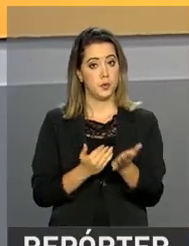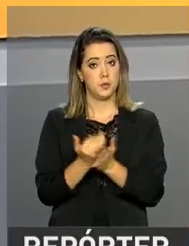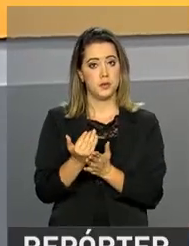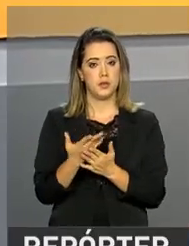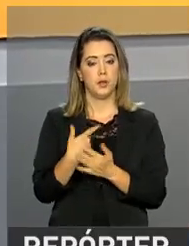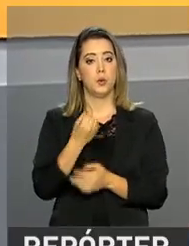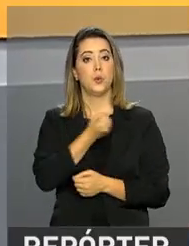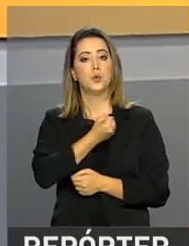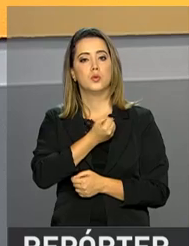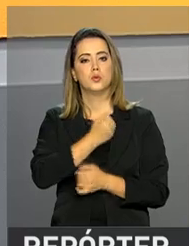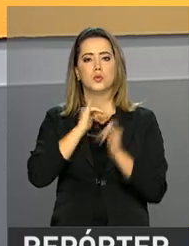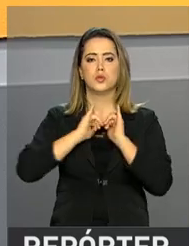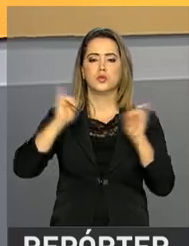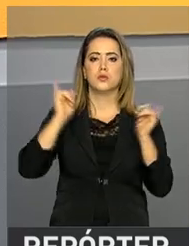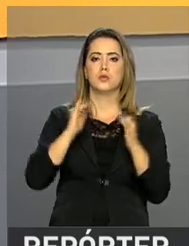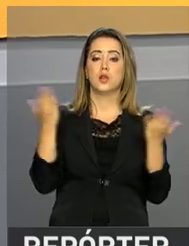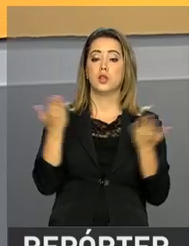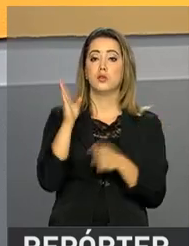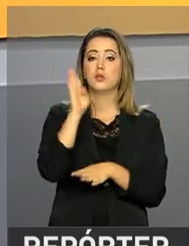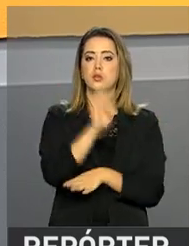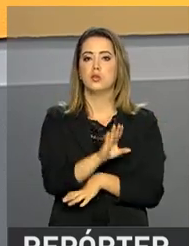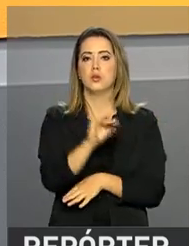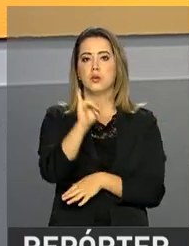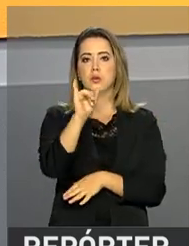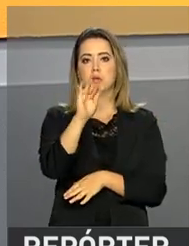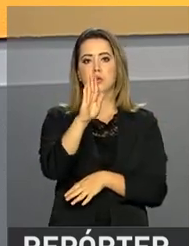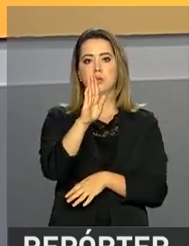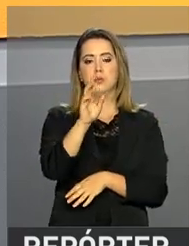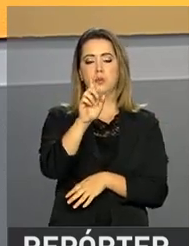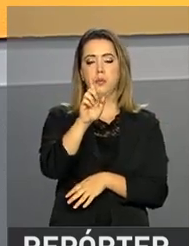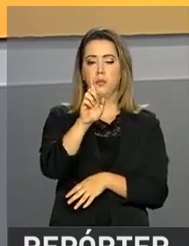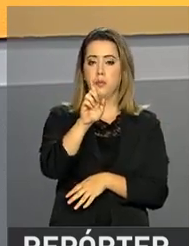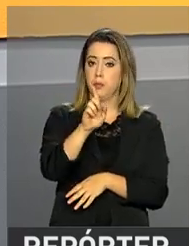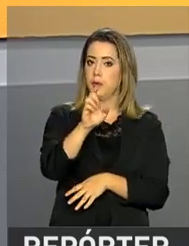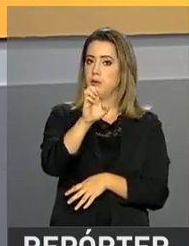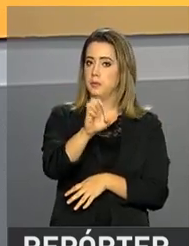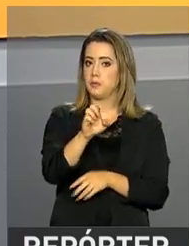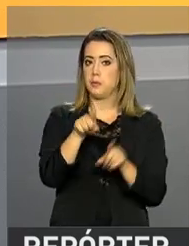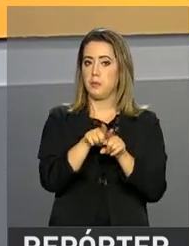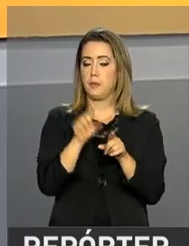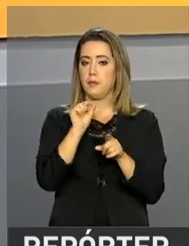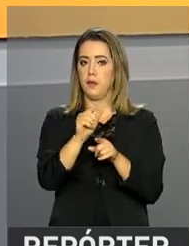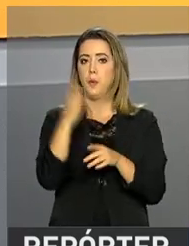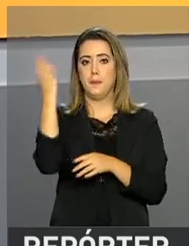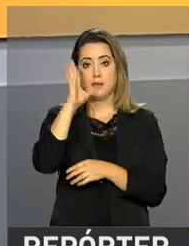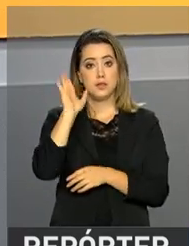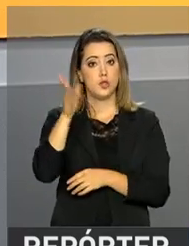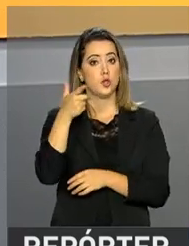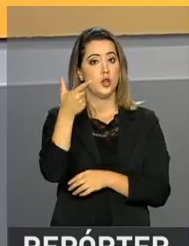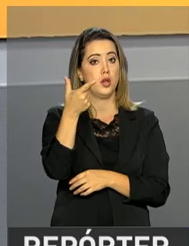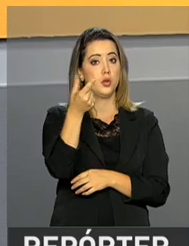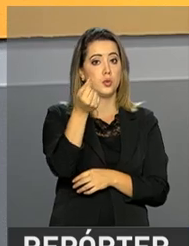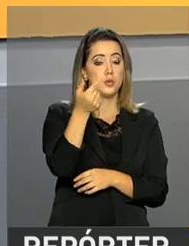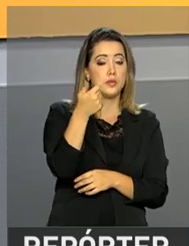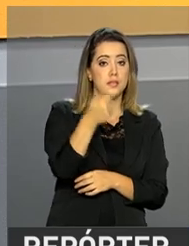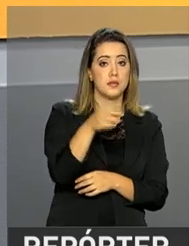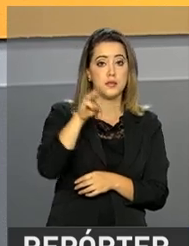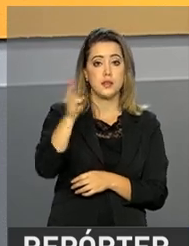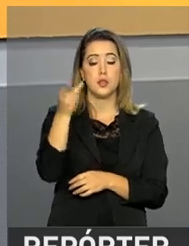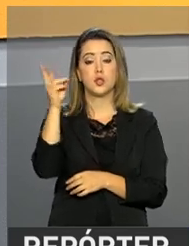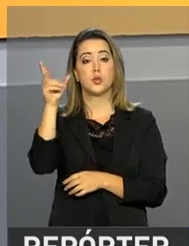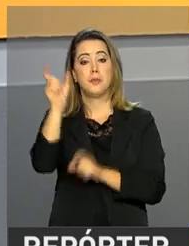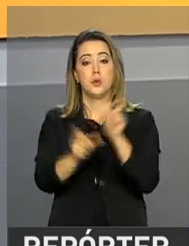edição com um dado divulgado nesta tarde pelo ibge de acordo com o instituto o brasil já tem 207 milhões e